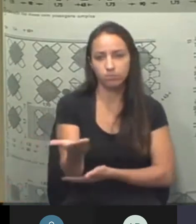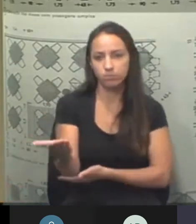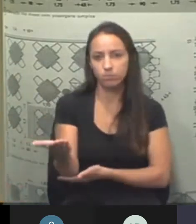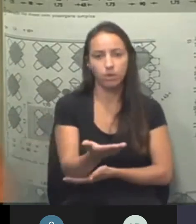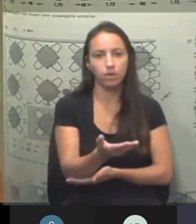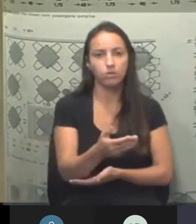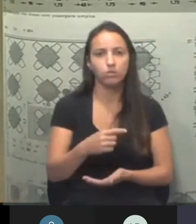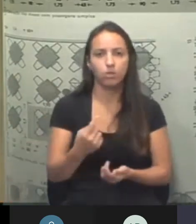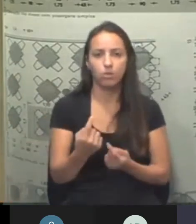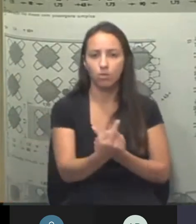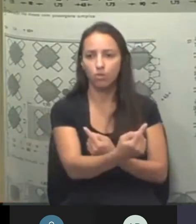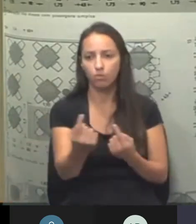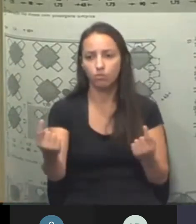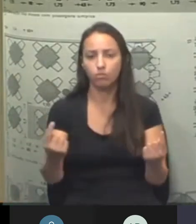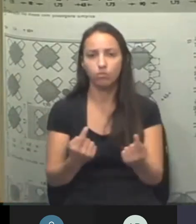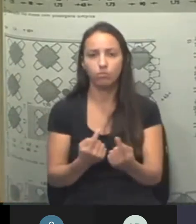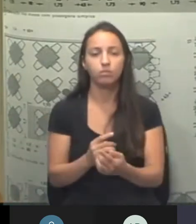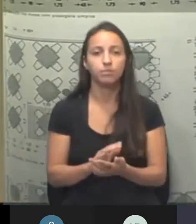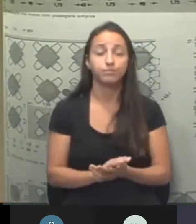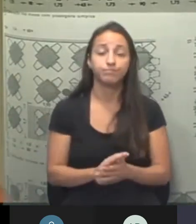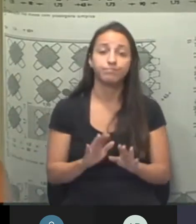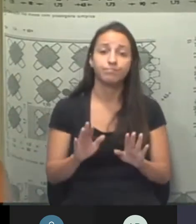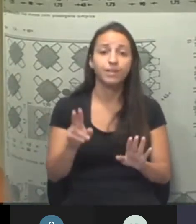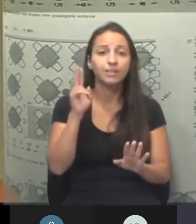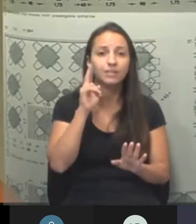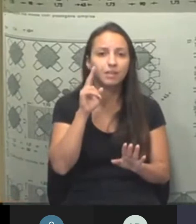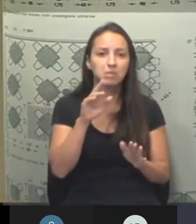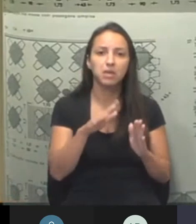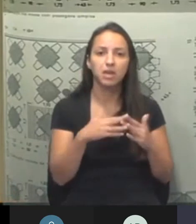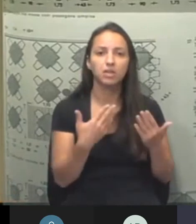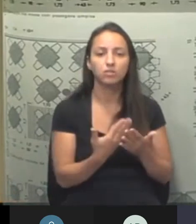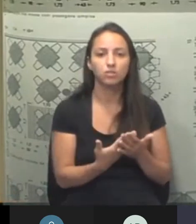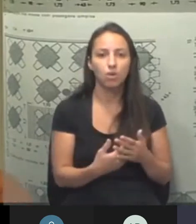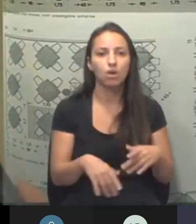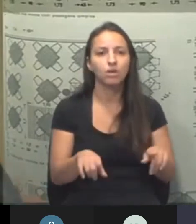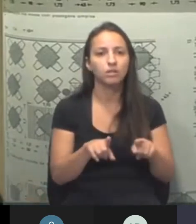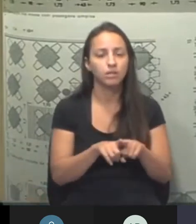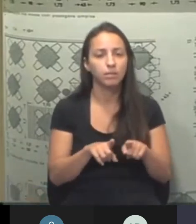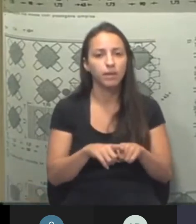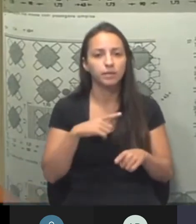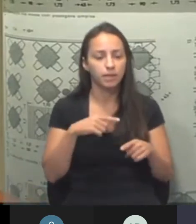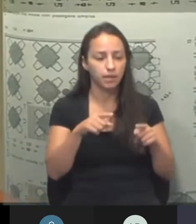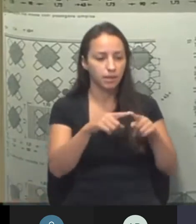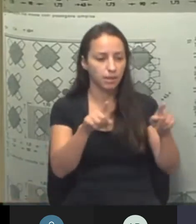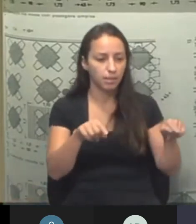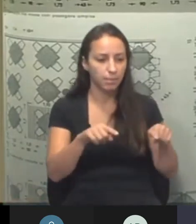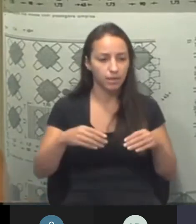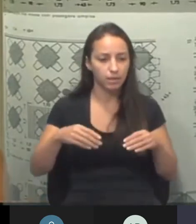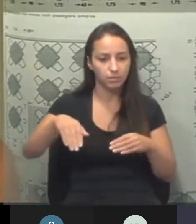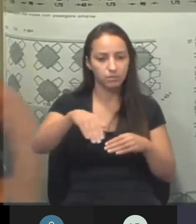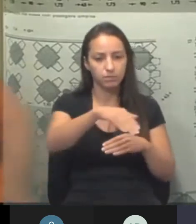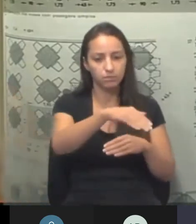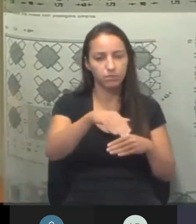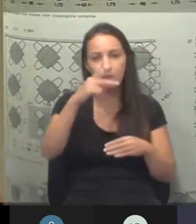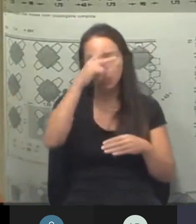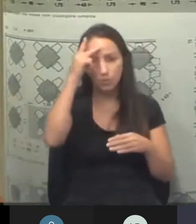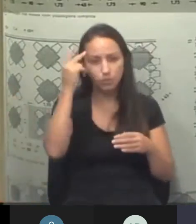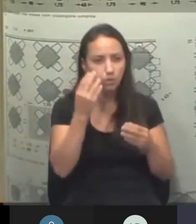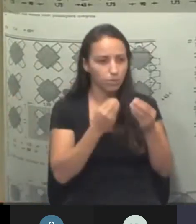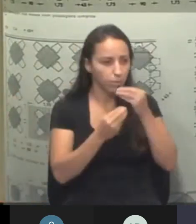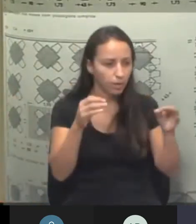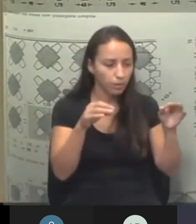pensar que entre as fileiras de mesas tem que passar pessoas, né? Porque o tempo todo alguém já terminou a sua refeição, tem que sair